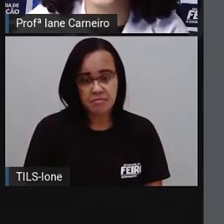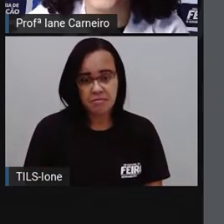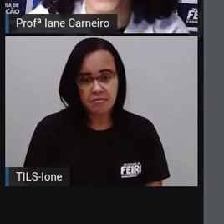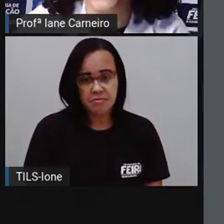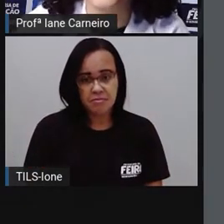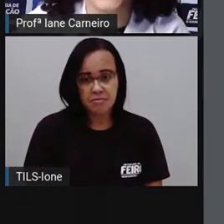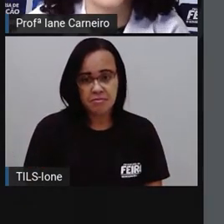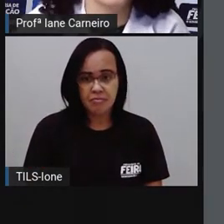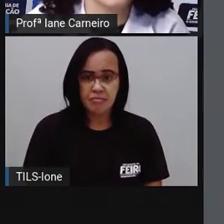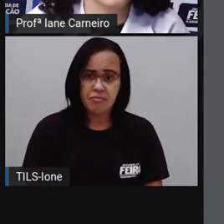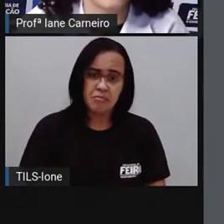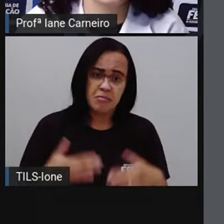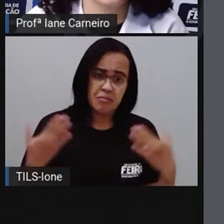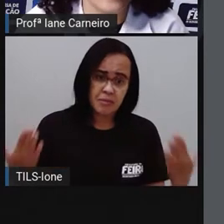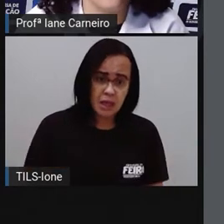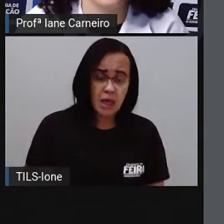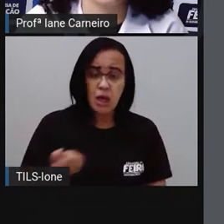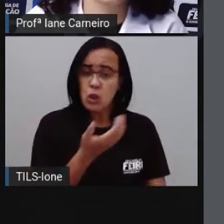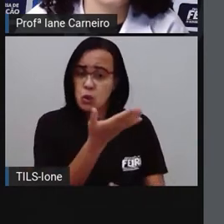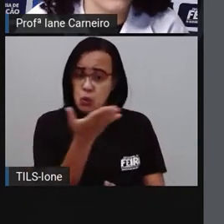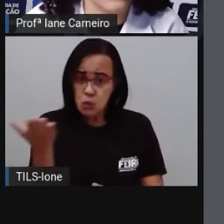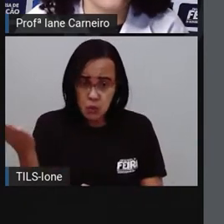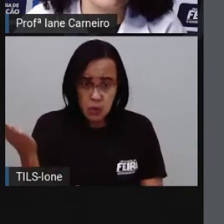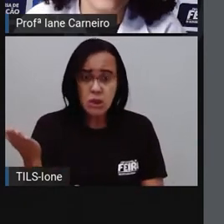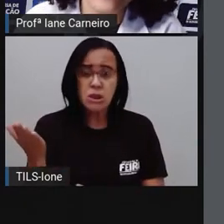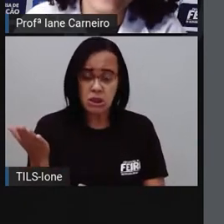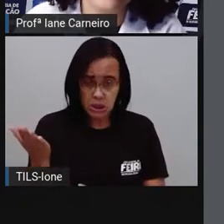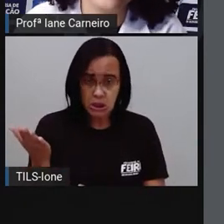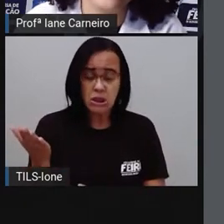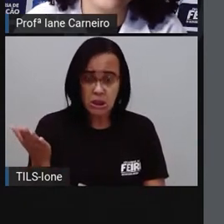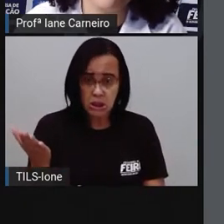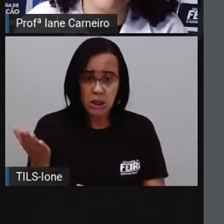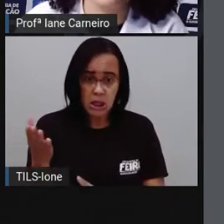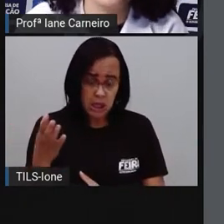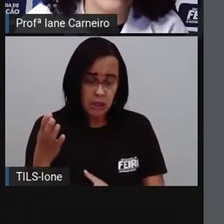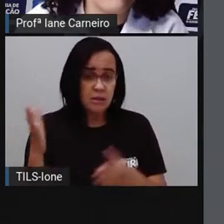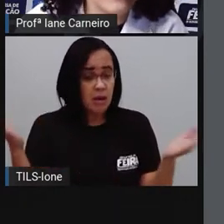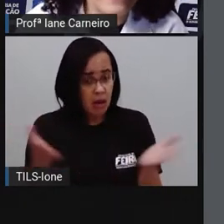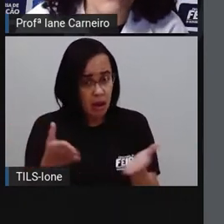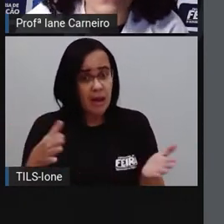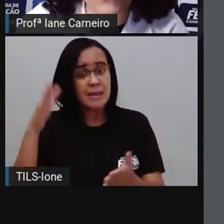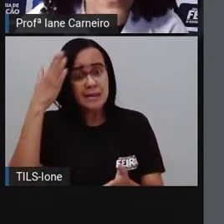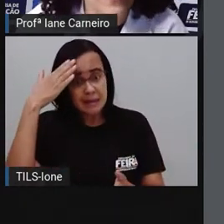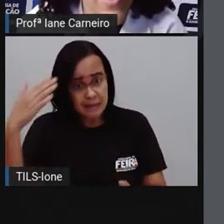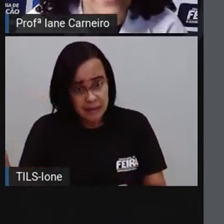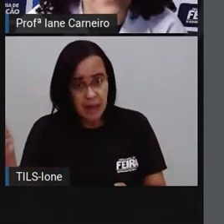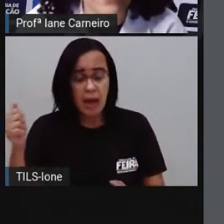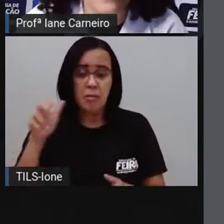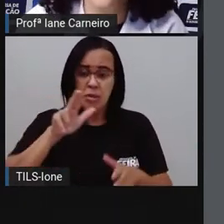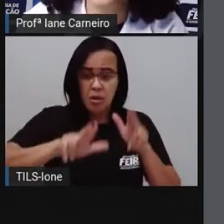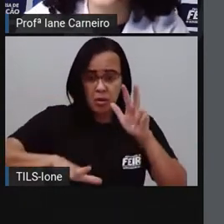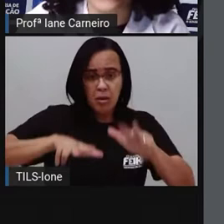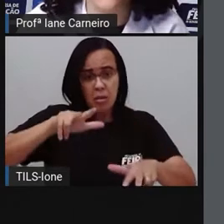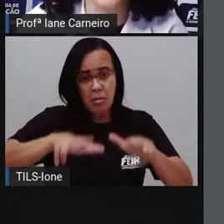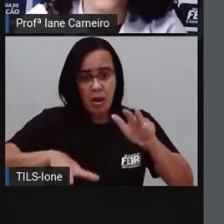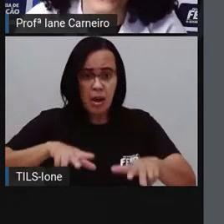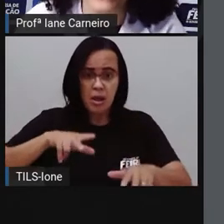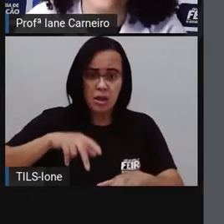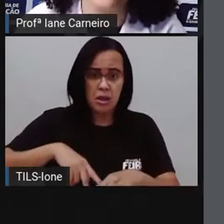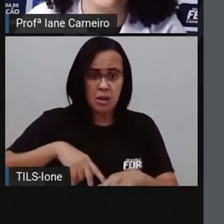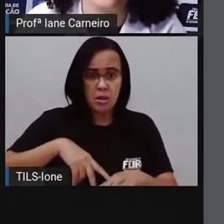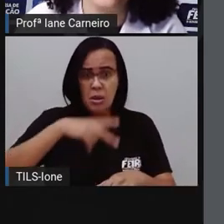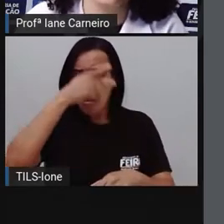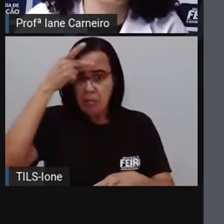Vocês agora já sabem como era o camaleão. Bastava que alguém falasse, mudava de